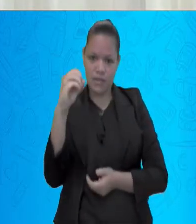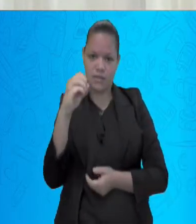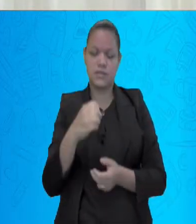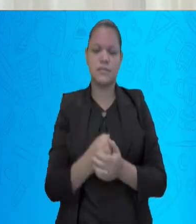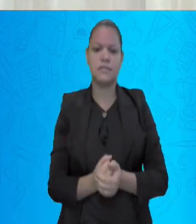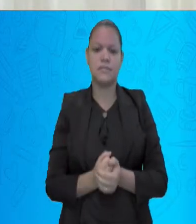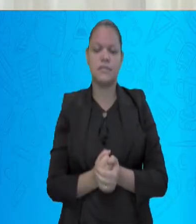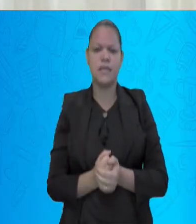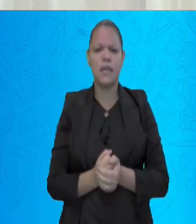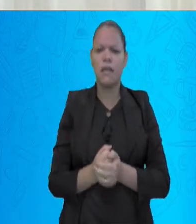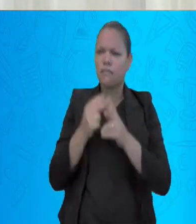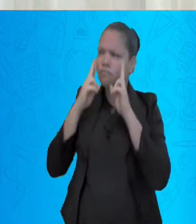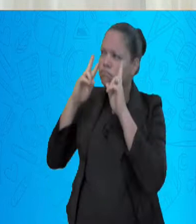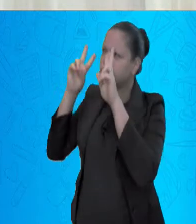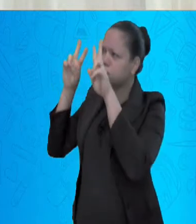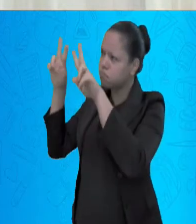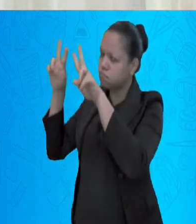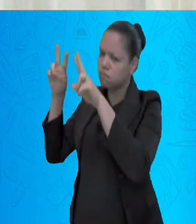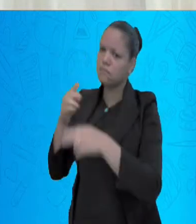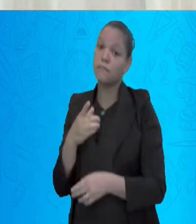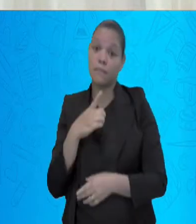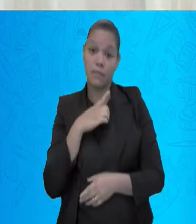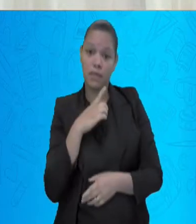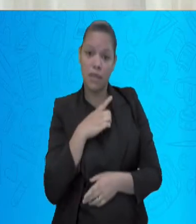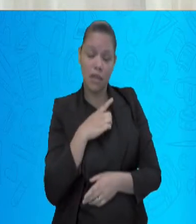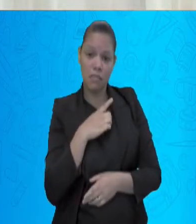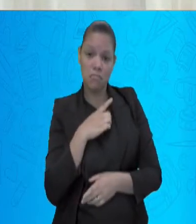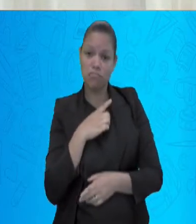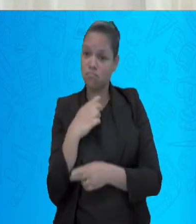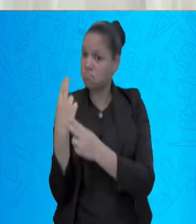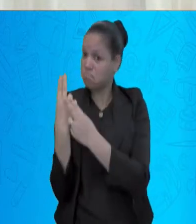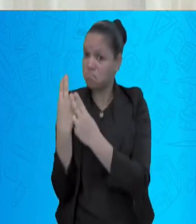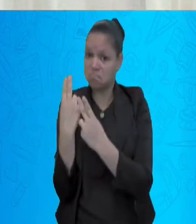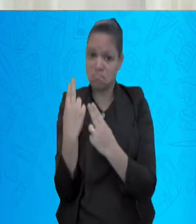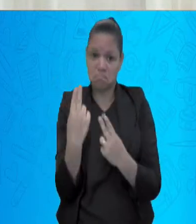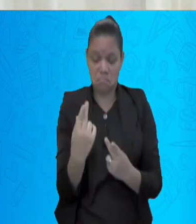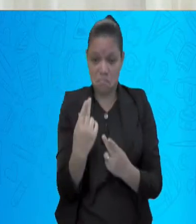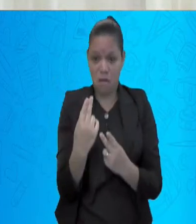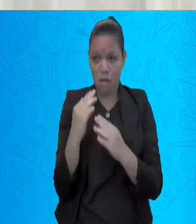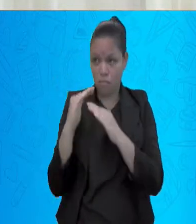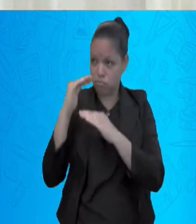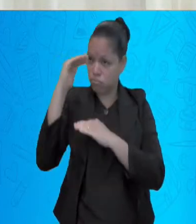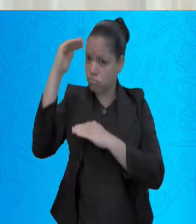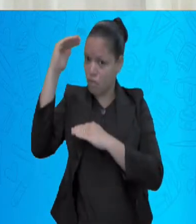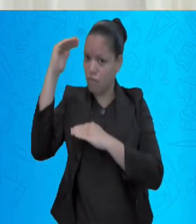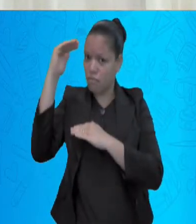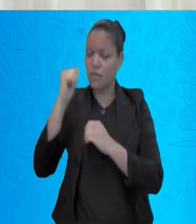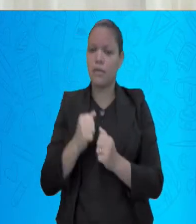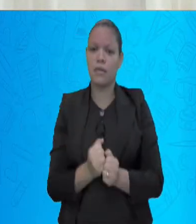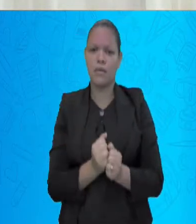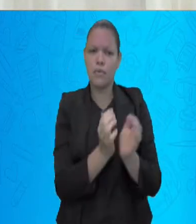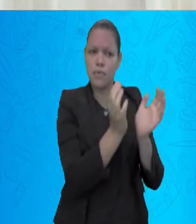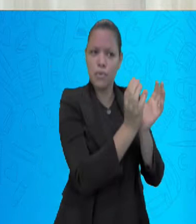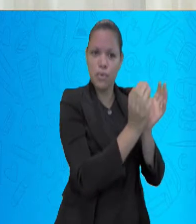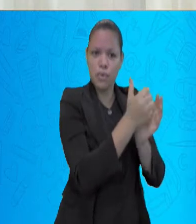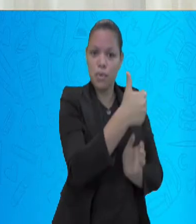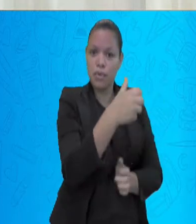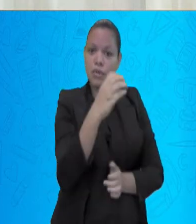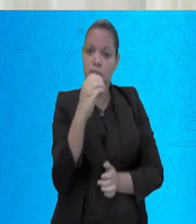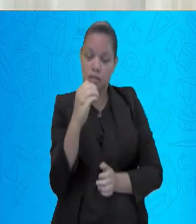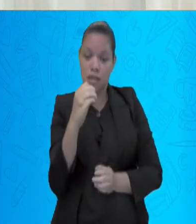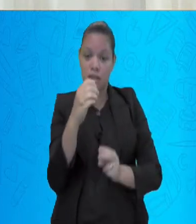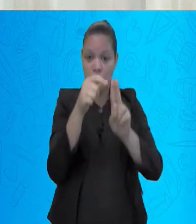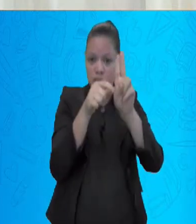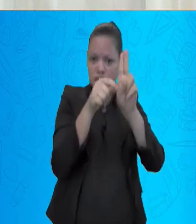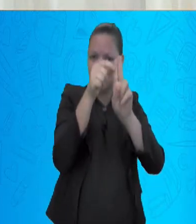Então, se você observar, nós vamos ter o mesmo tamanho. Então, a cada um grupo de 10 dezenas, nós temos